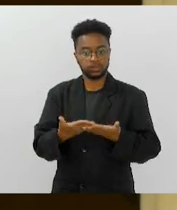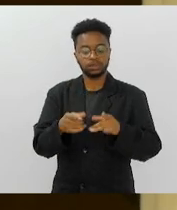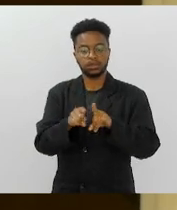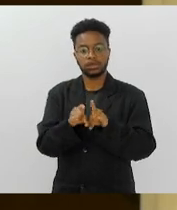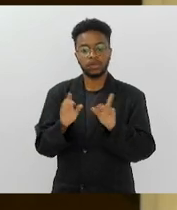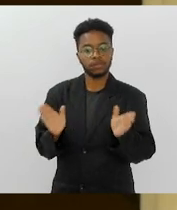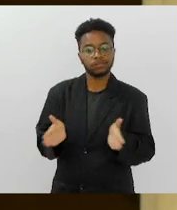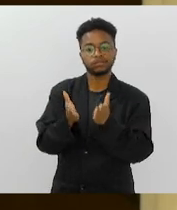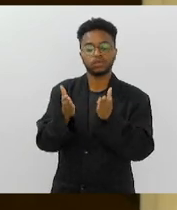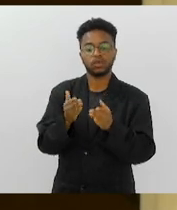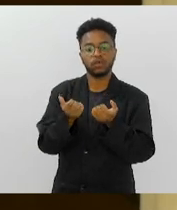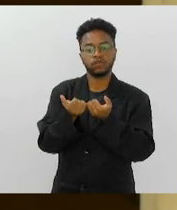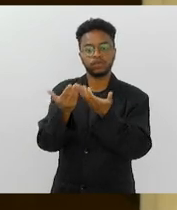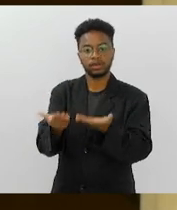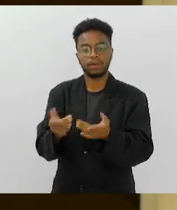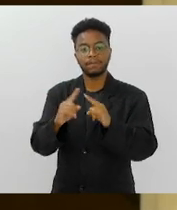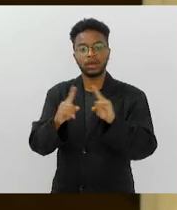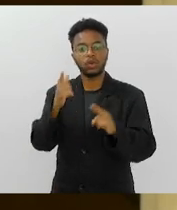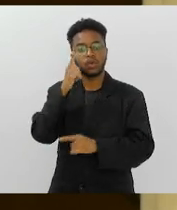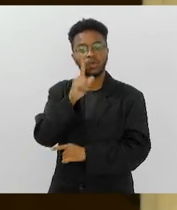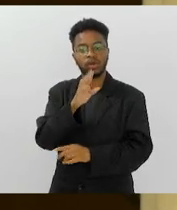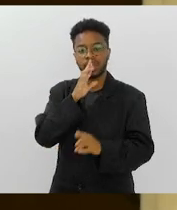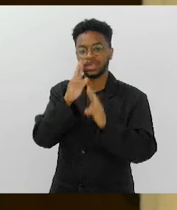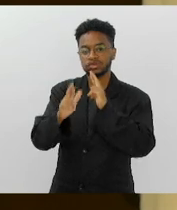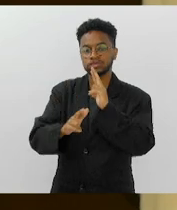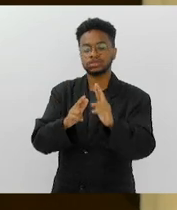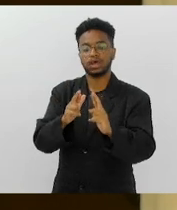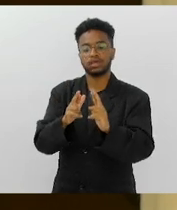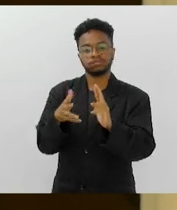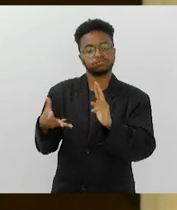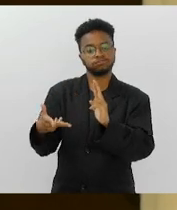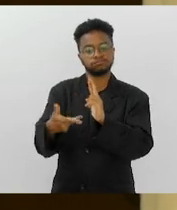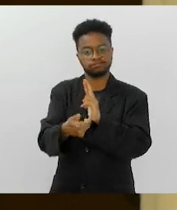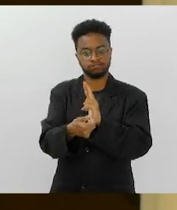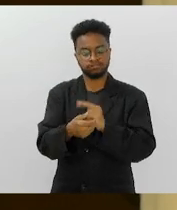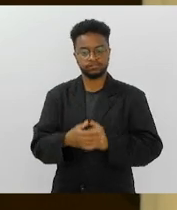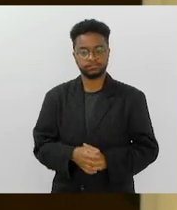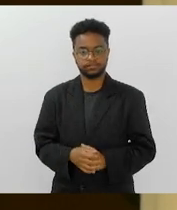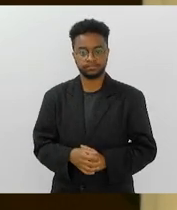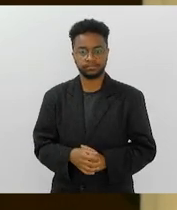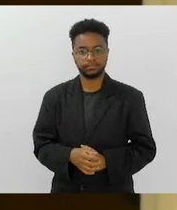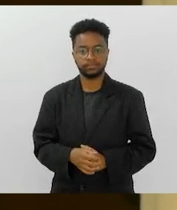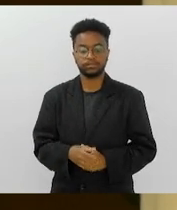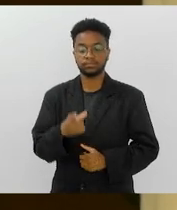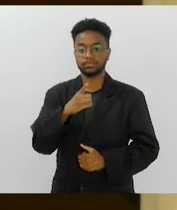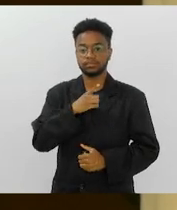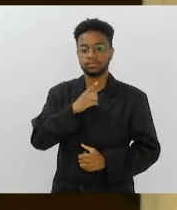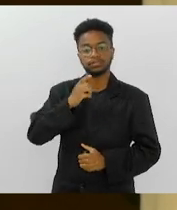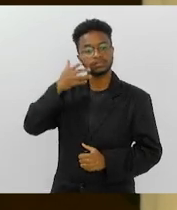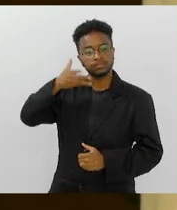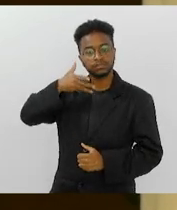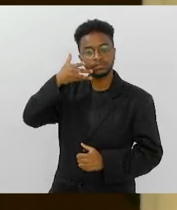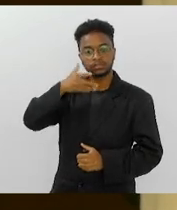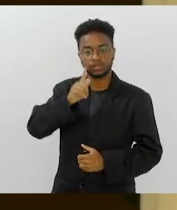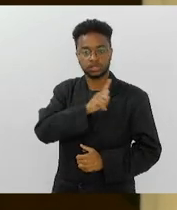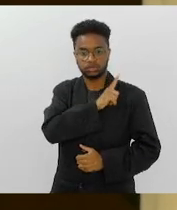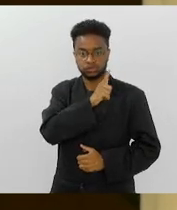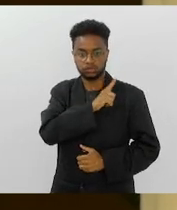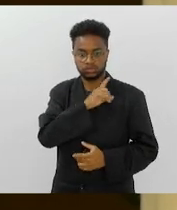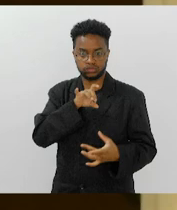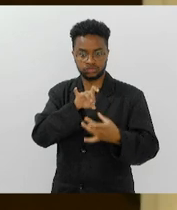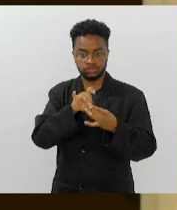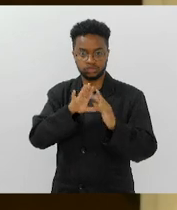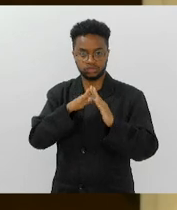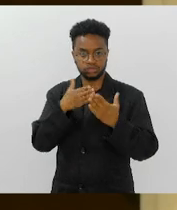serviço, mas nós conseguimos um resultado muito mais efetivo. Nós temos o relato de uma gestora de uma das escolas num